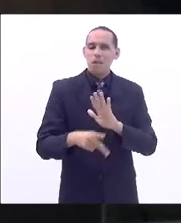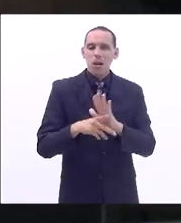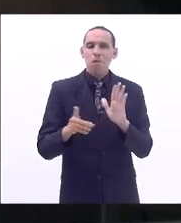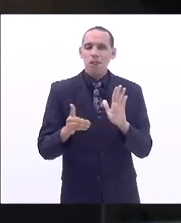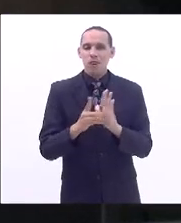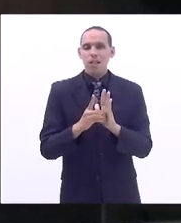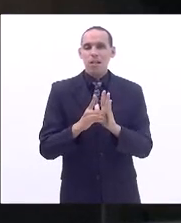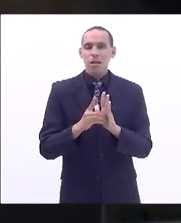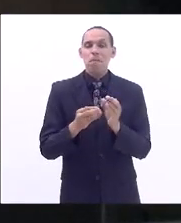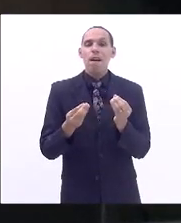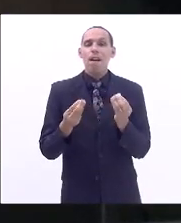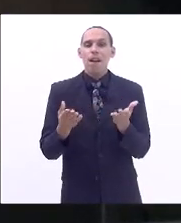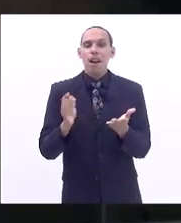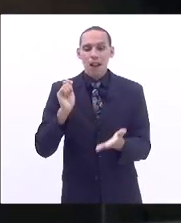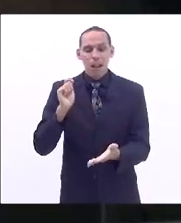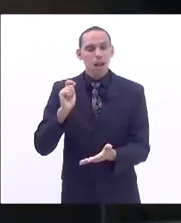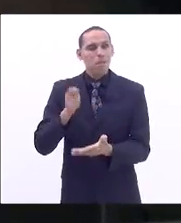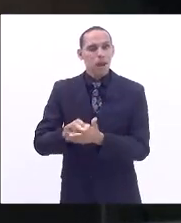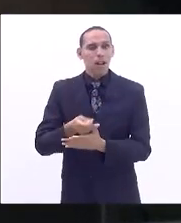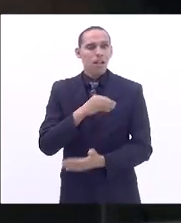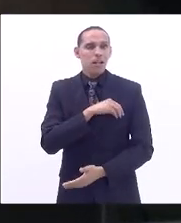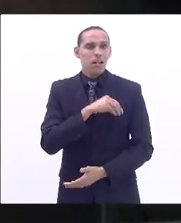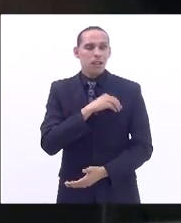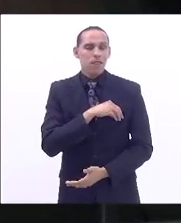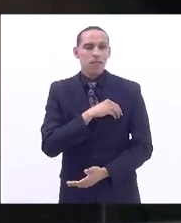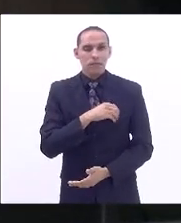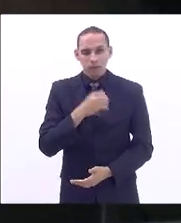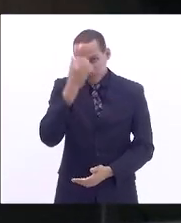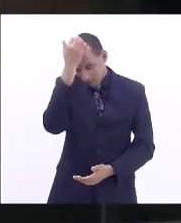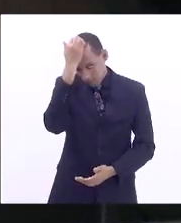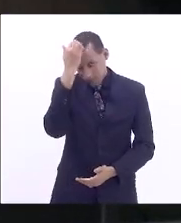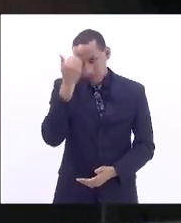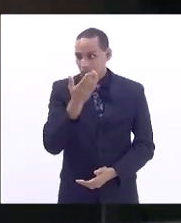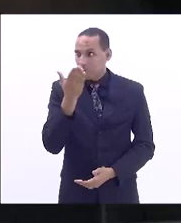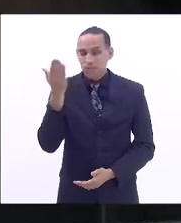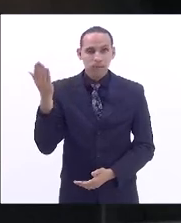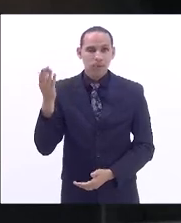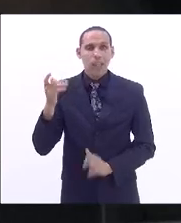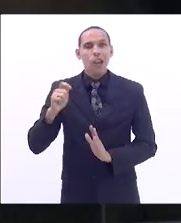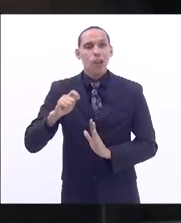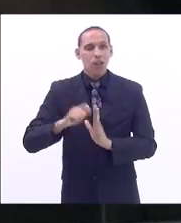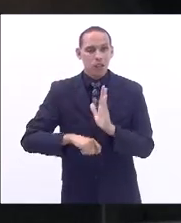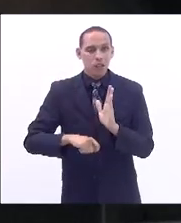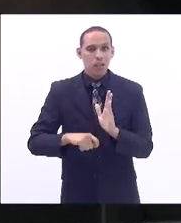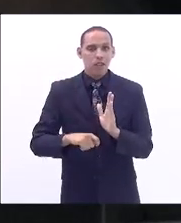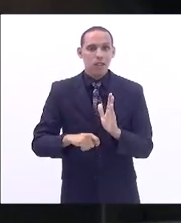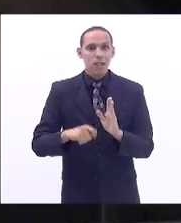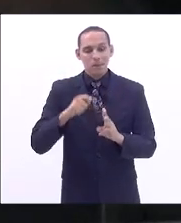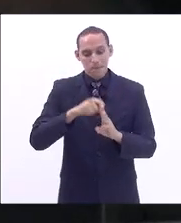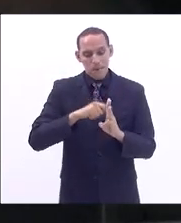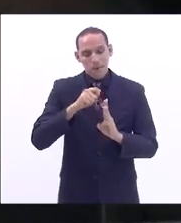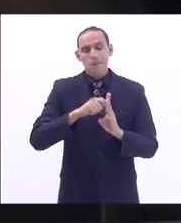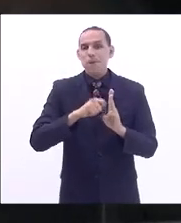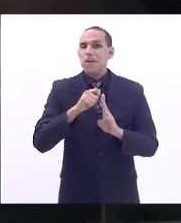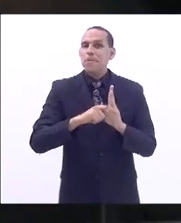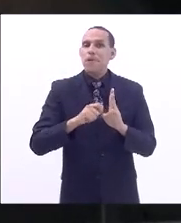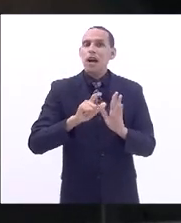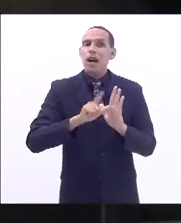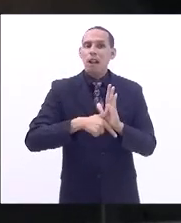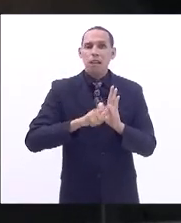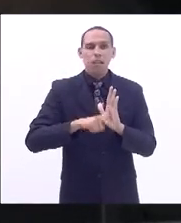para pagar o salário né os os trabalhadores contratados já estavam três meses